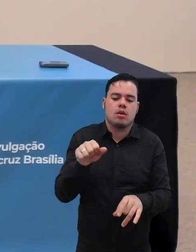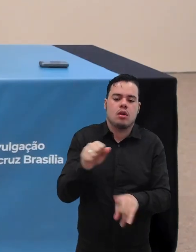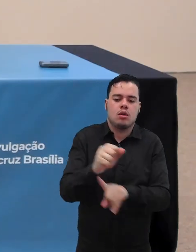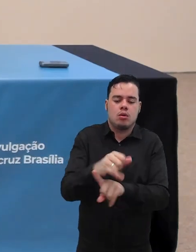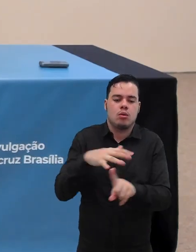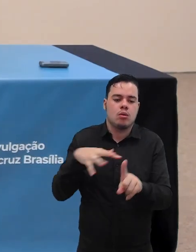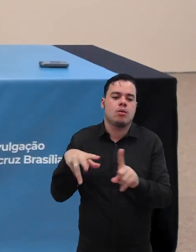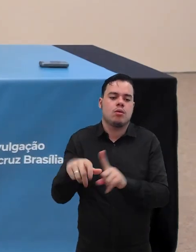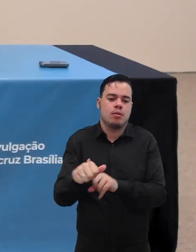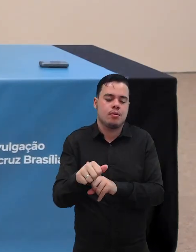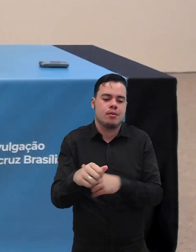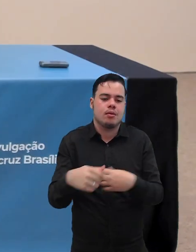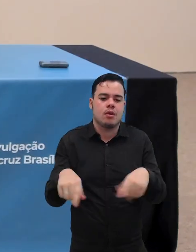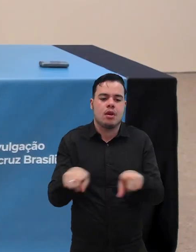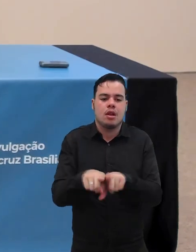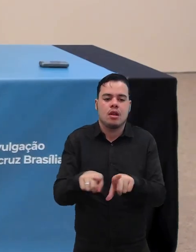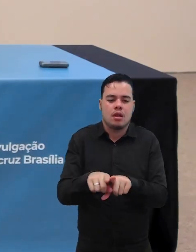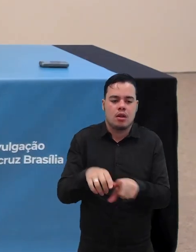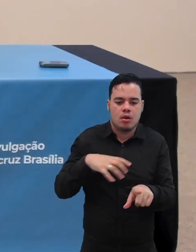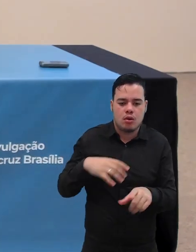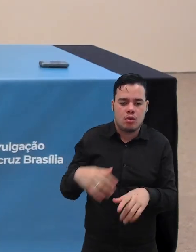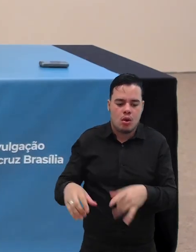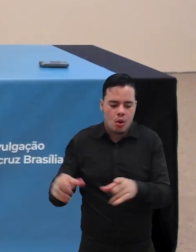secretaria, um departamento de